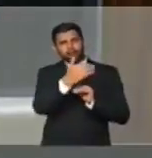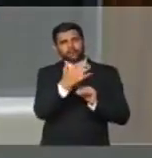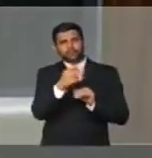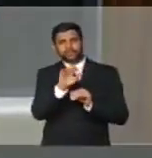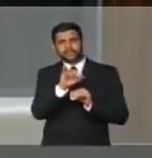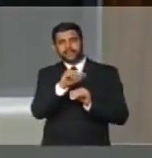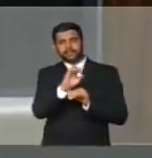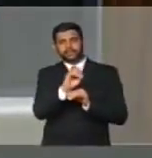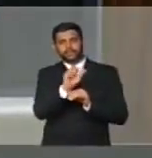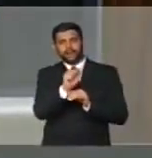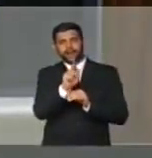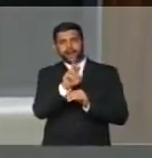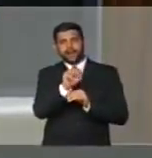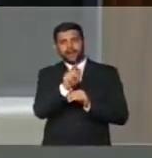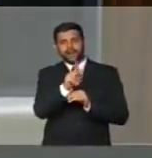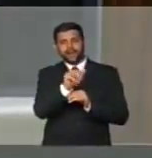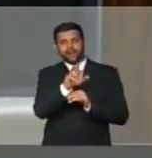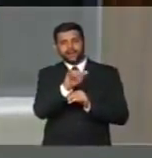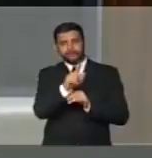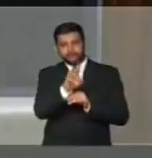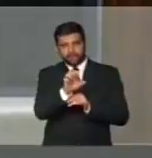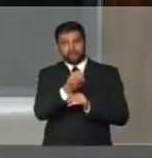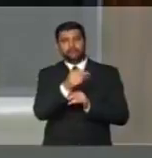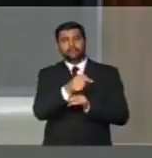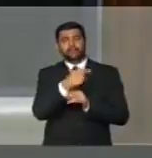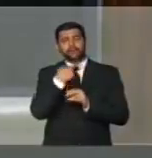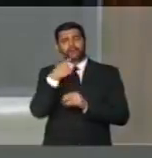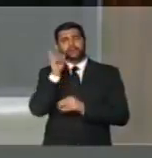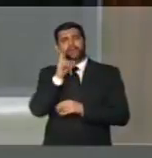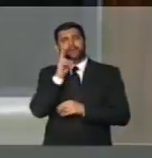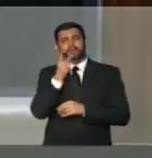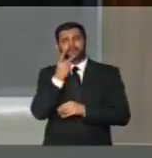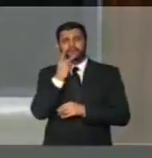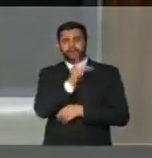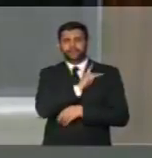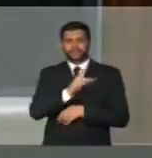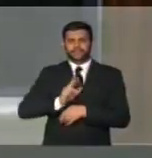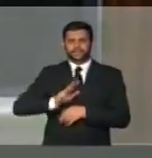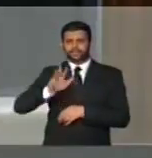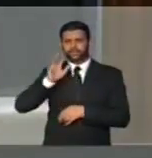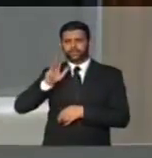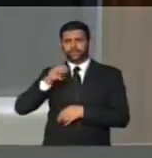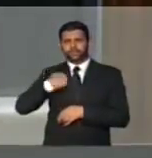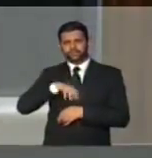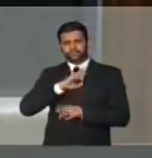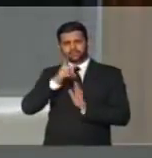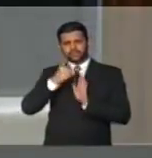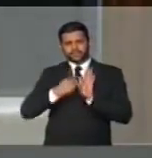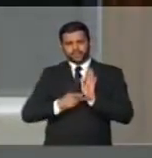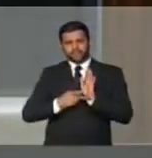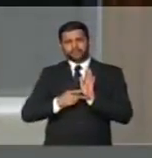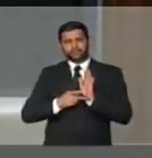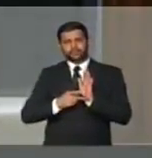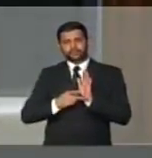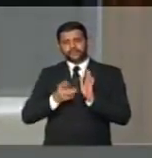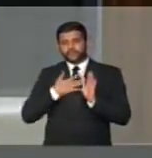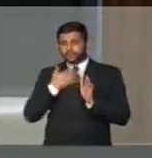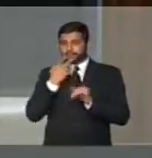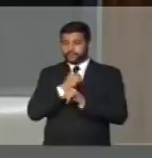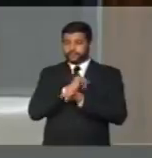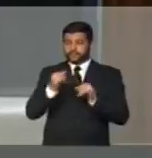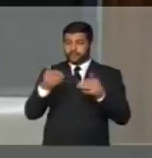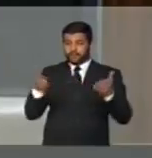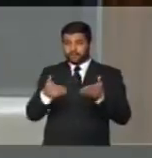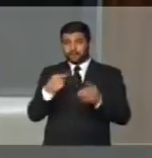Sertão do Araripe. E eu me lembro quando falava com o presidente Lula sobre esse meu projeto, que eu vou me referir